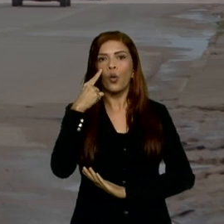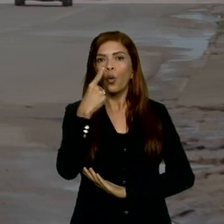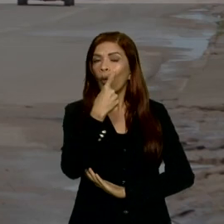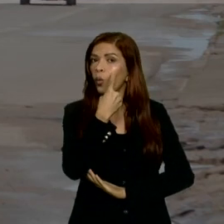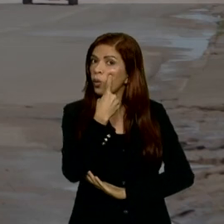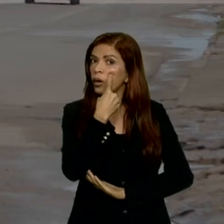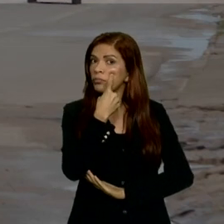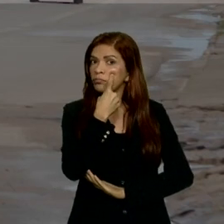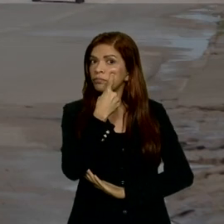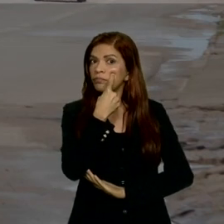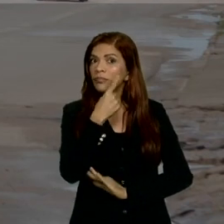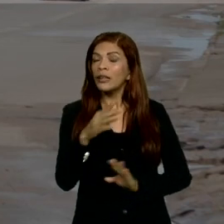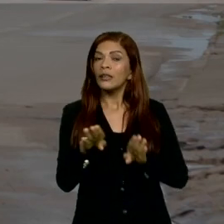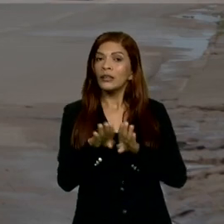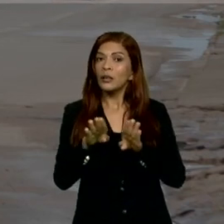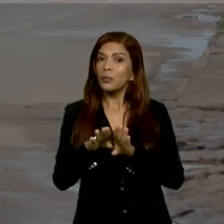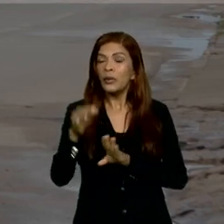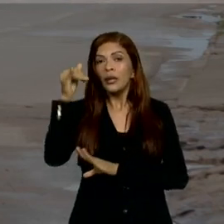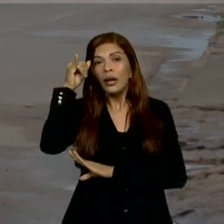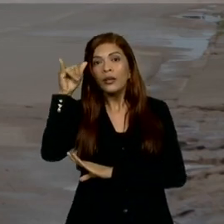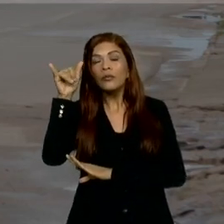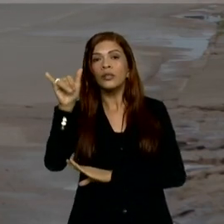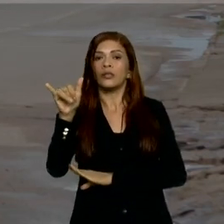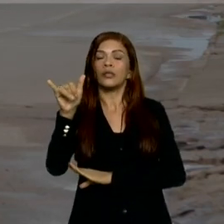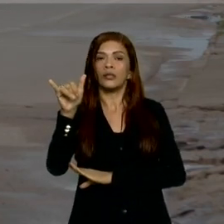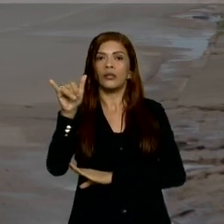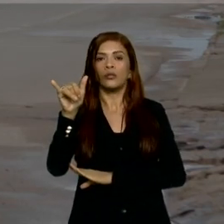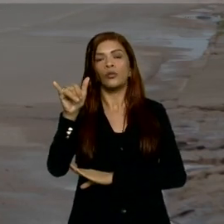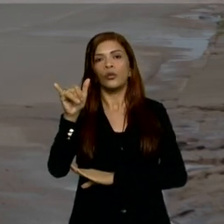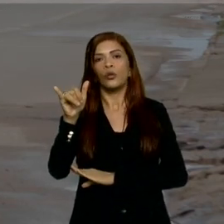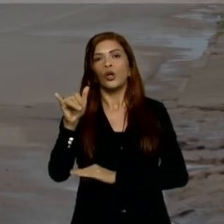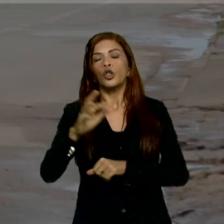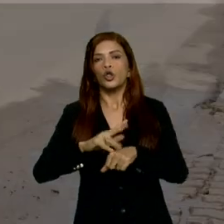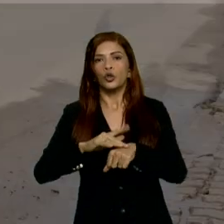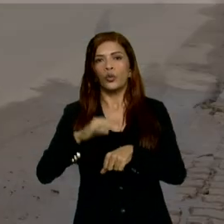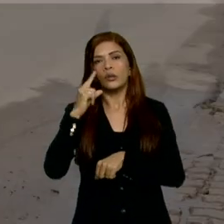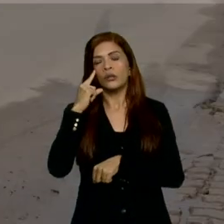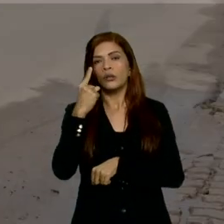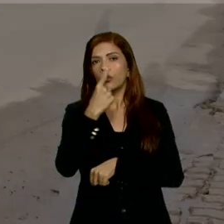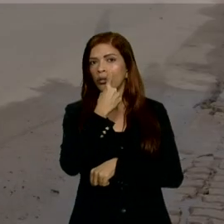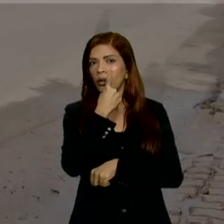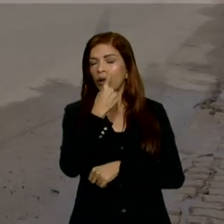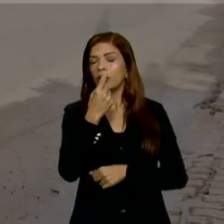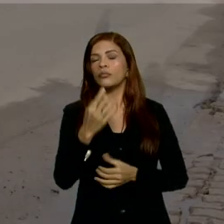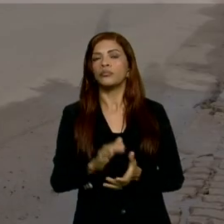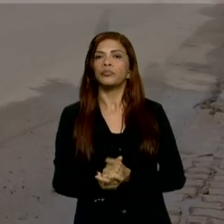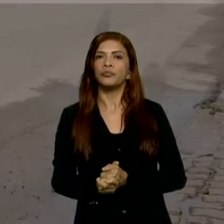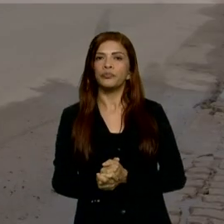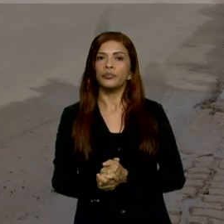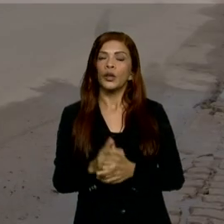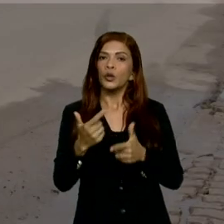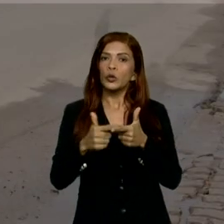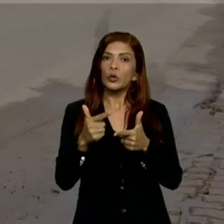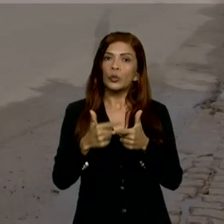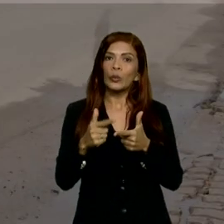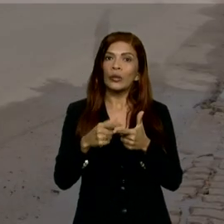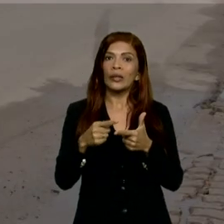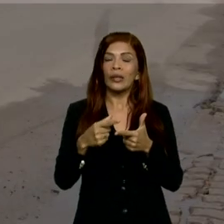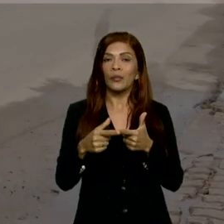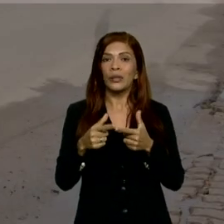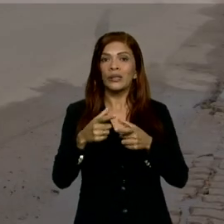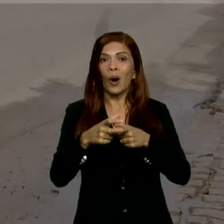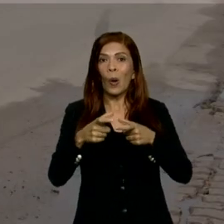reforçam a necessidade de prevenção e diagnóstico precoce de doenças oculares os problemas de visão aumentaram quase